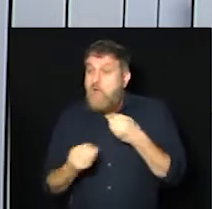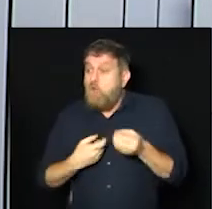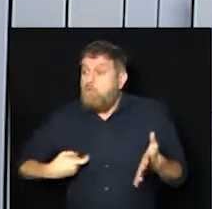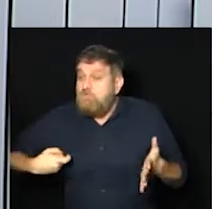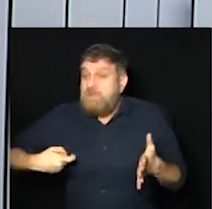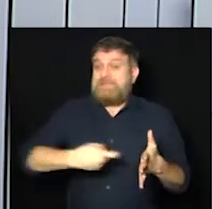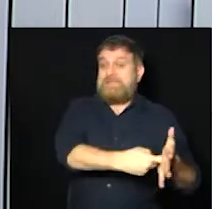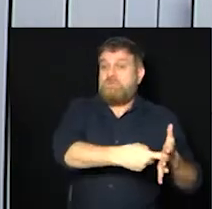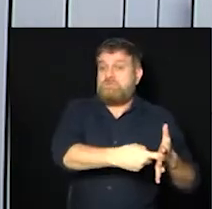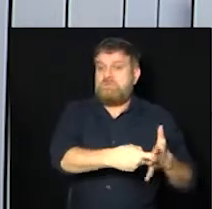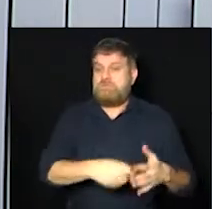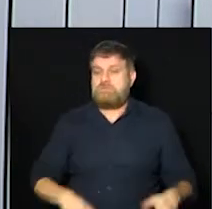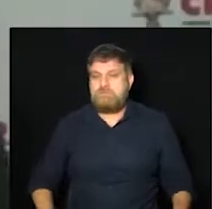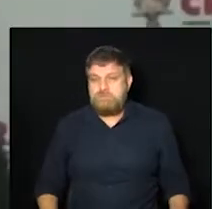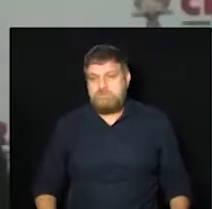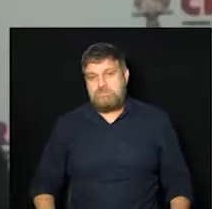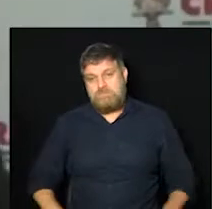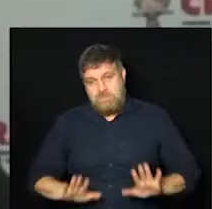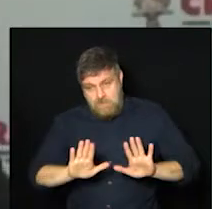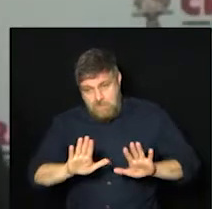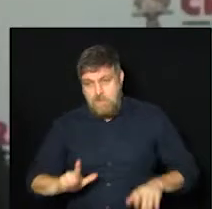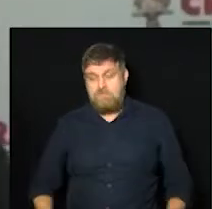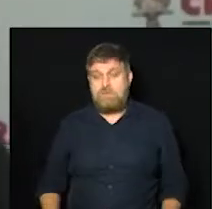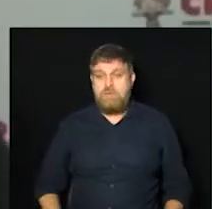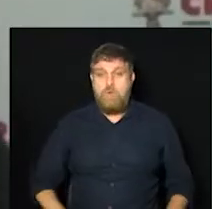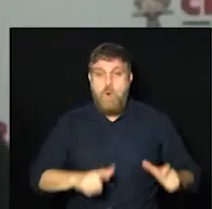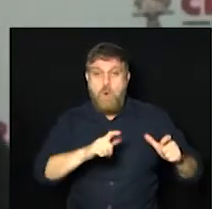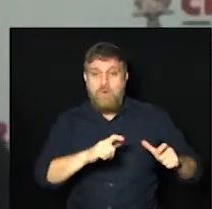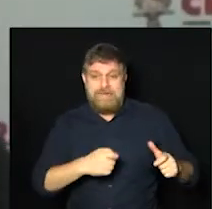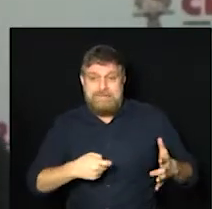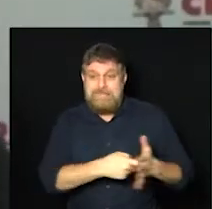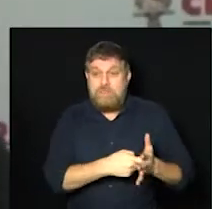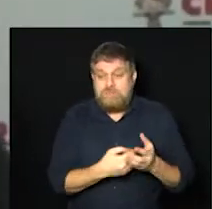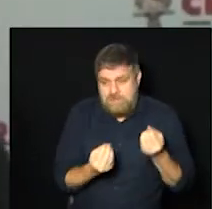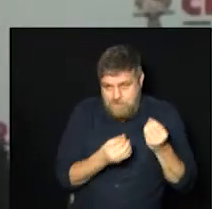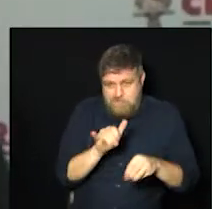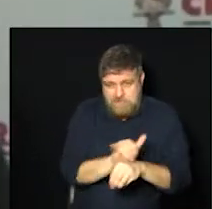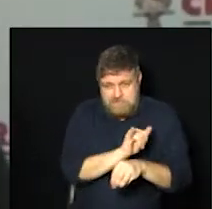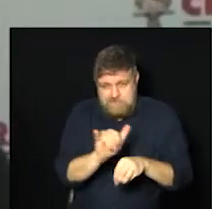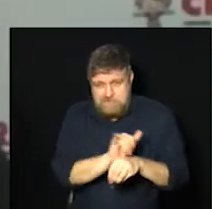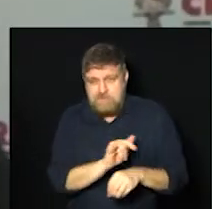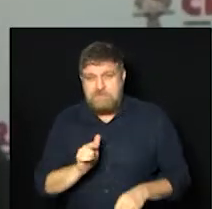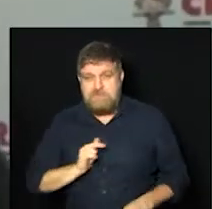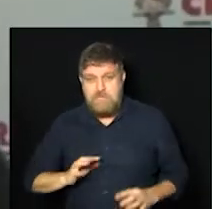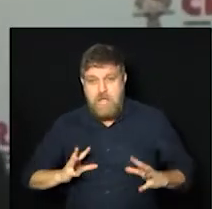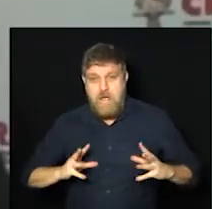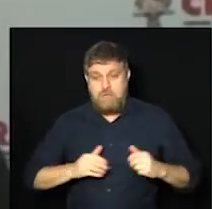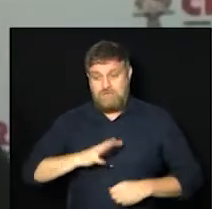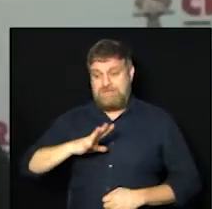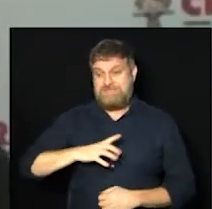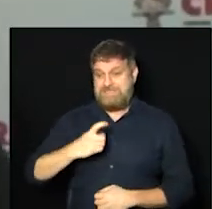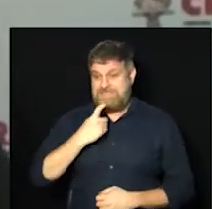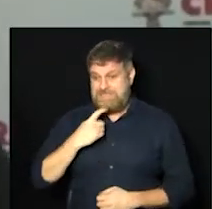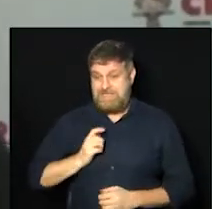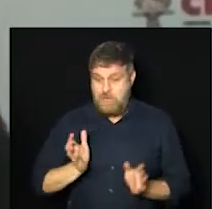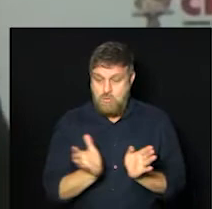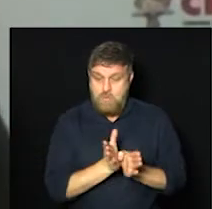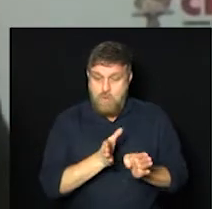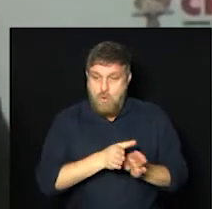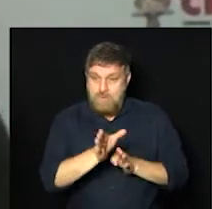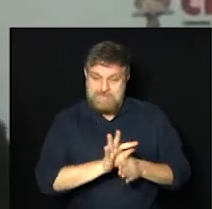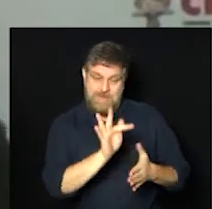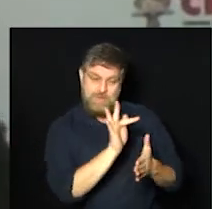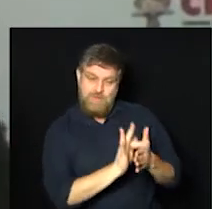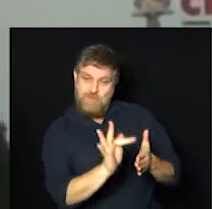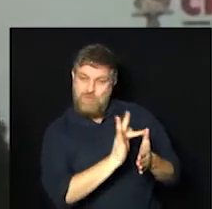denúncia? Bom, os canais de denúncia, vou começar pelos canais de denúncia. Todo município tem um conselho tutelar.